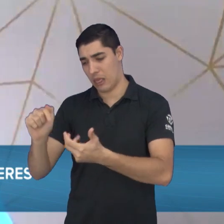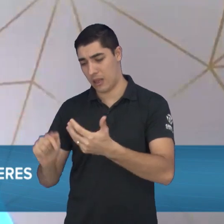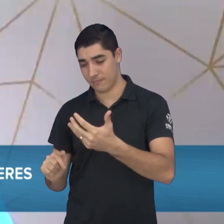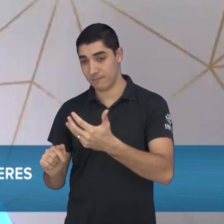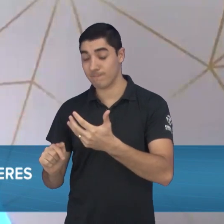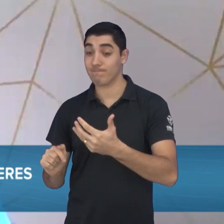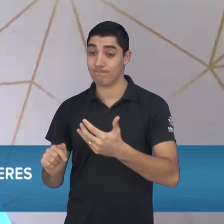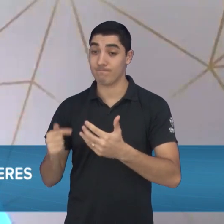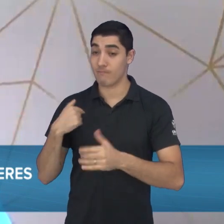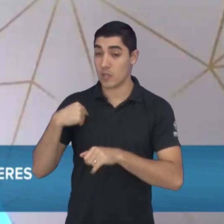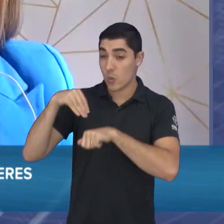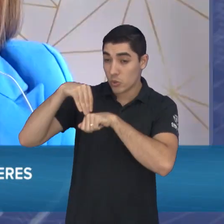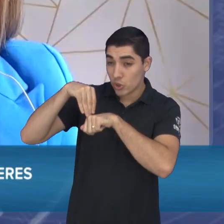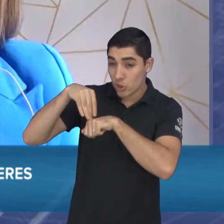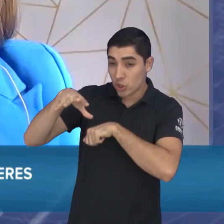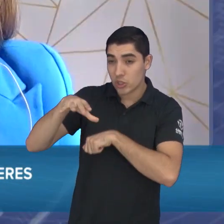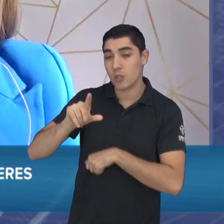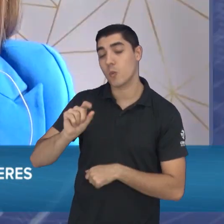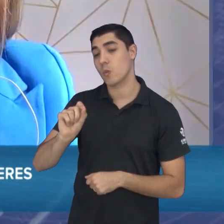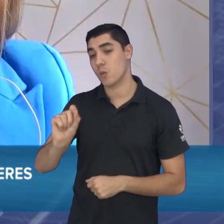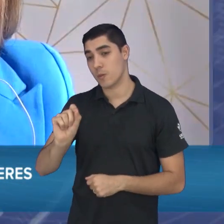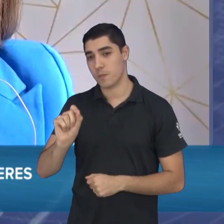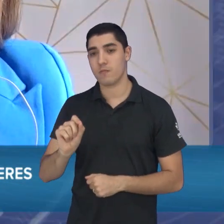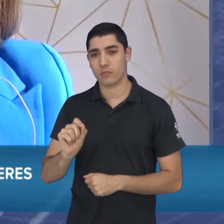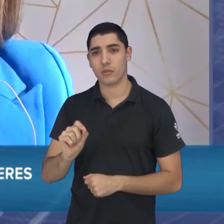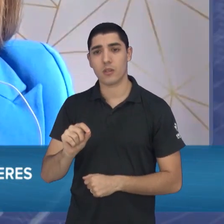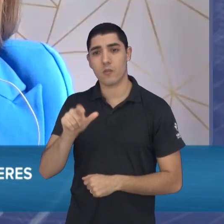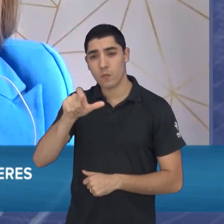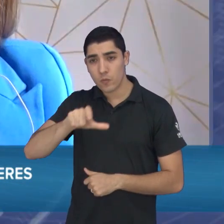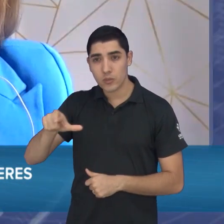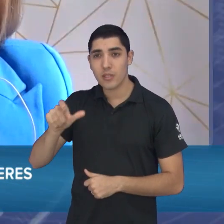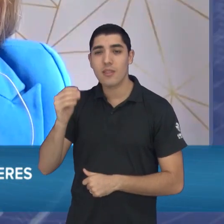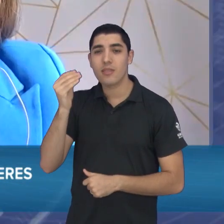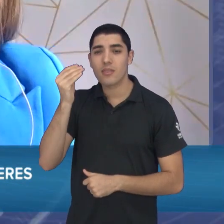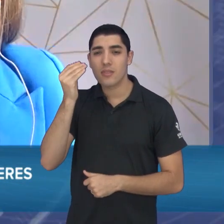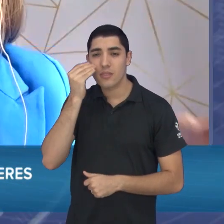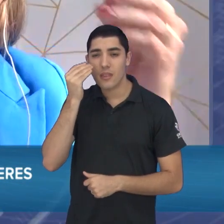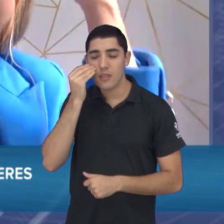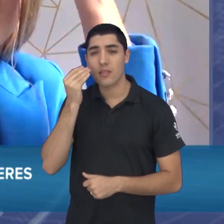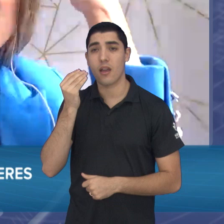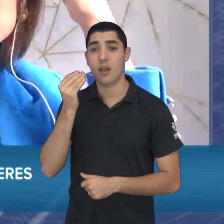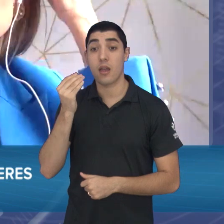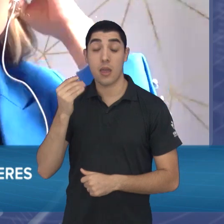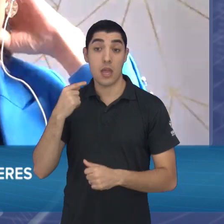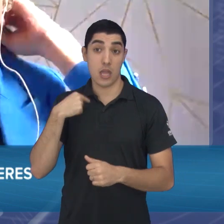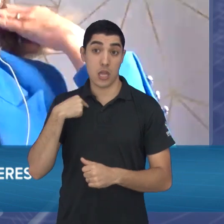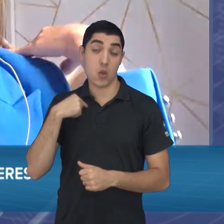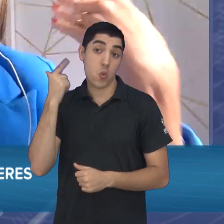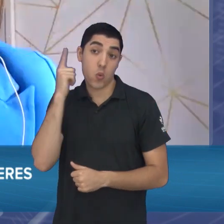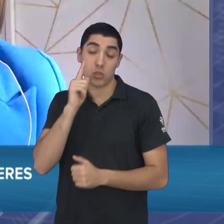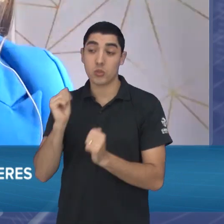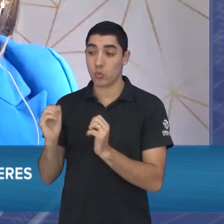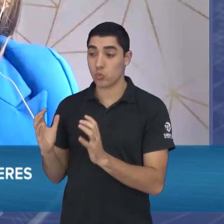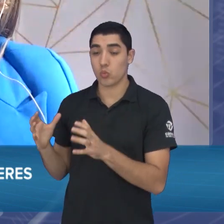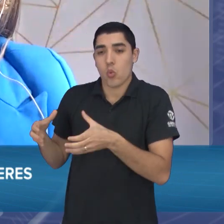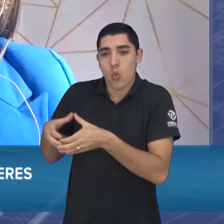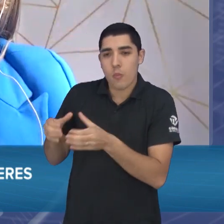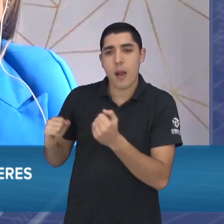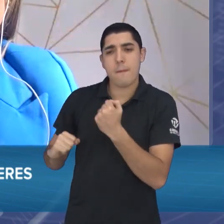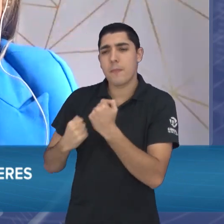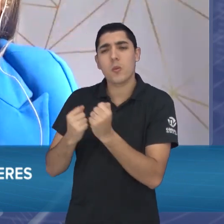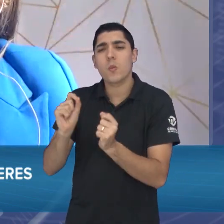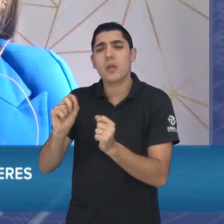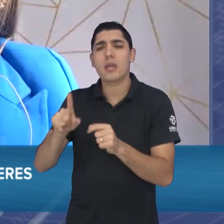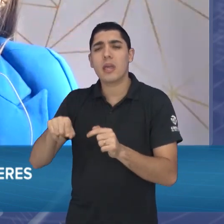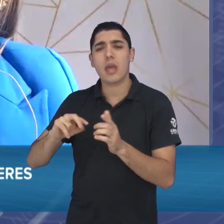dicas, né, uma das orientações que eu passo é: eu tive menos dificuldade por conta dessa rede de apoio. Teria rede de